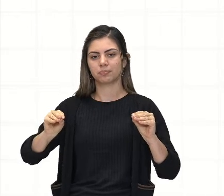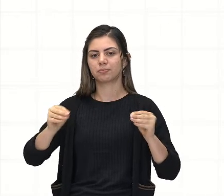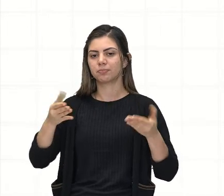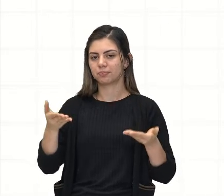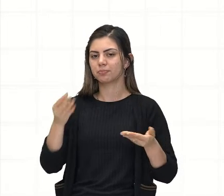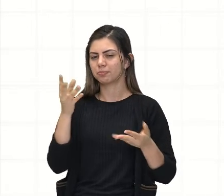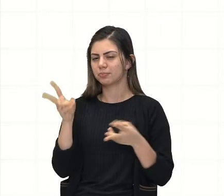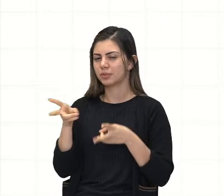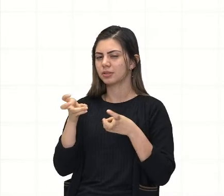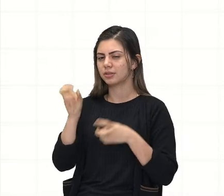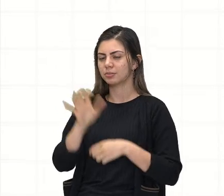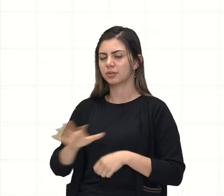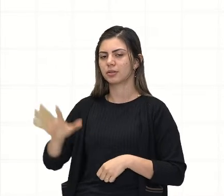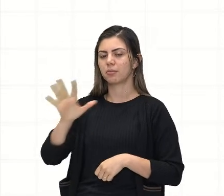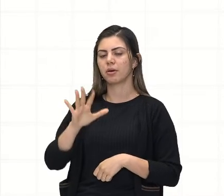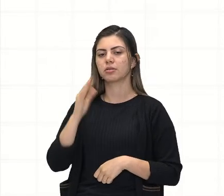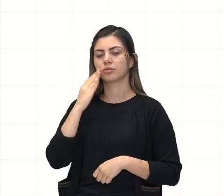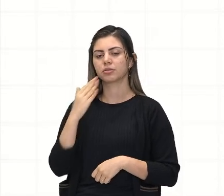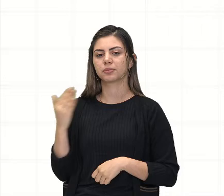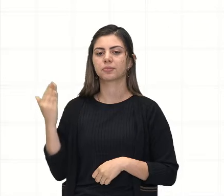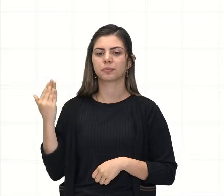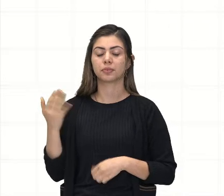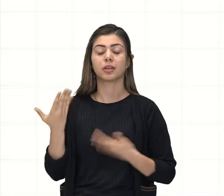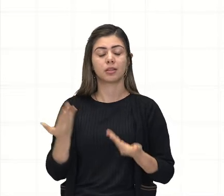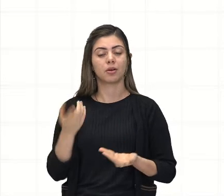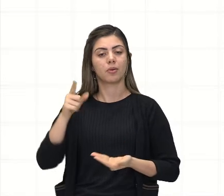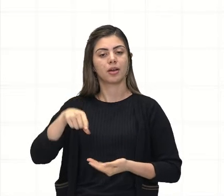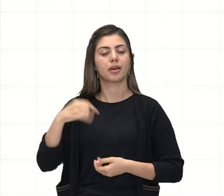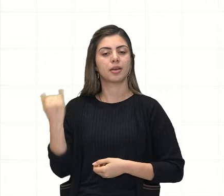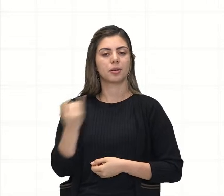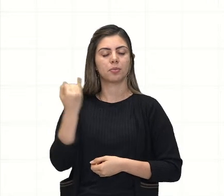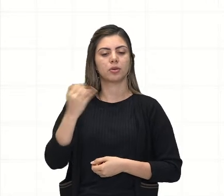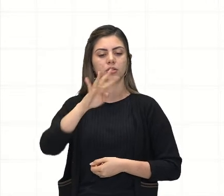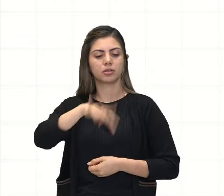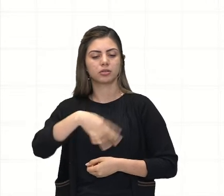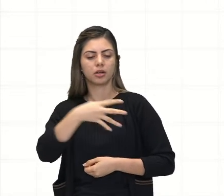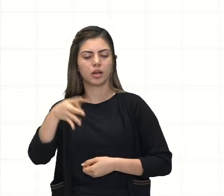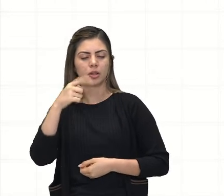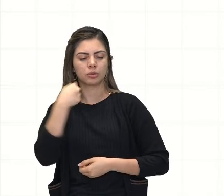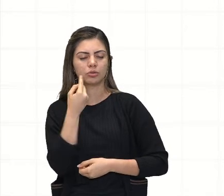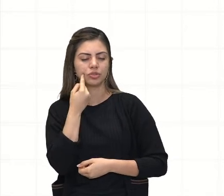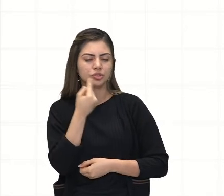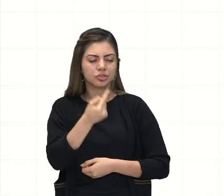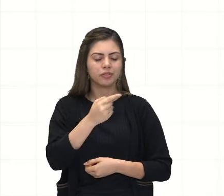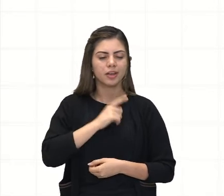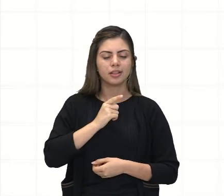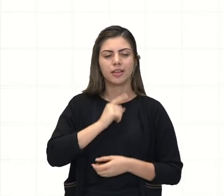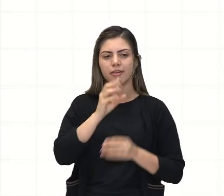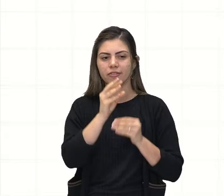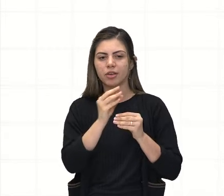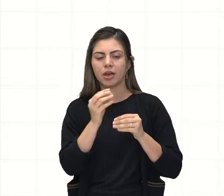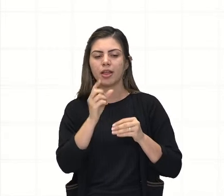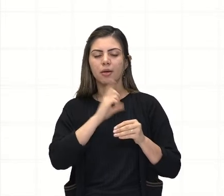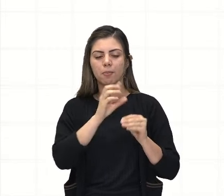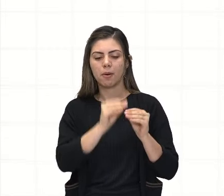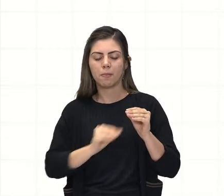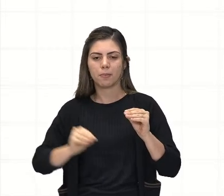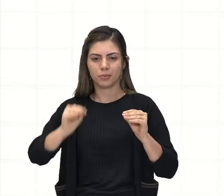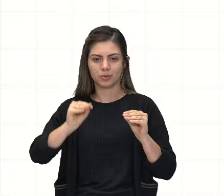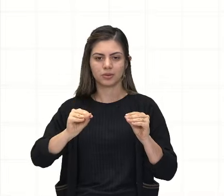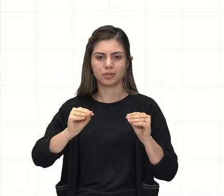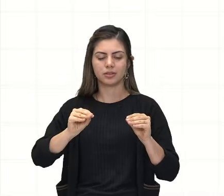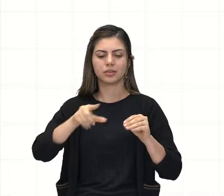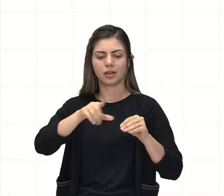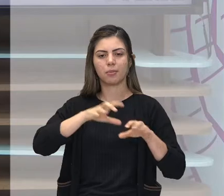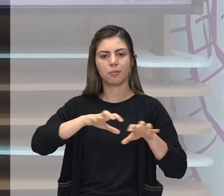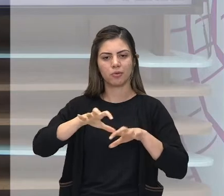quadriculada, né? Por isso que é importante a malha quadriculada. Nós conseguimos verificar, né, essas situações, tá? Desse